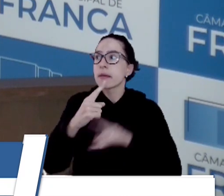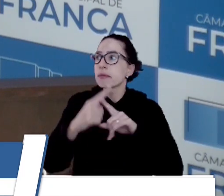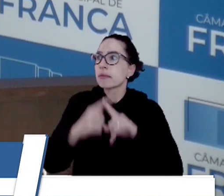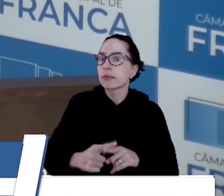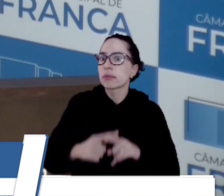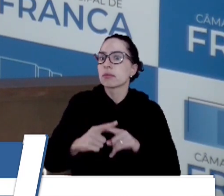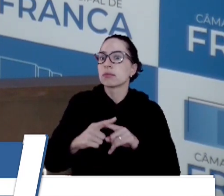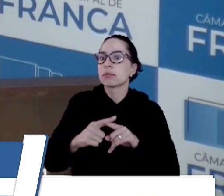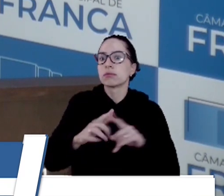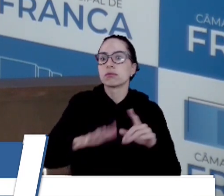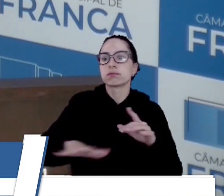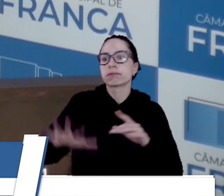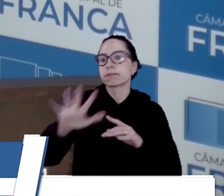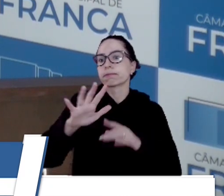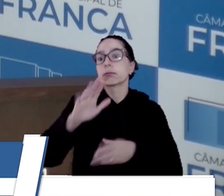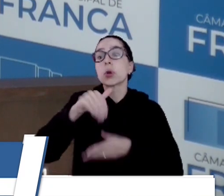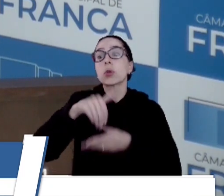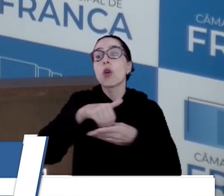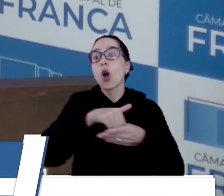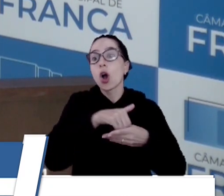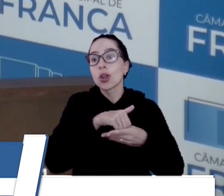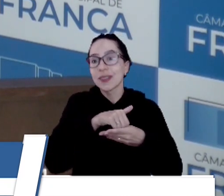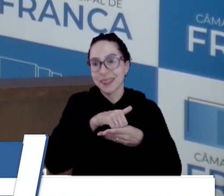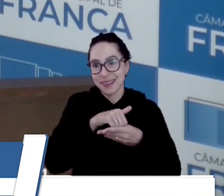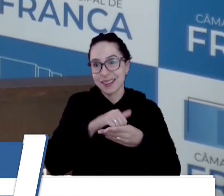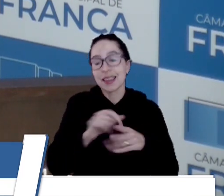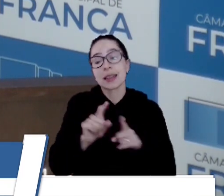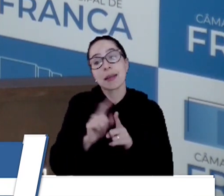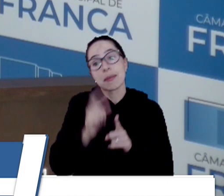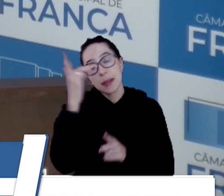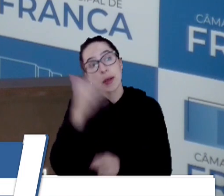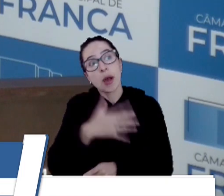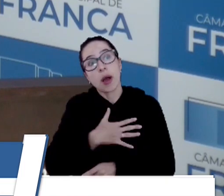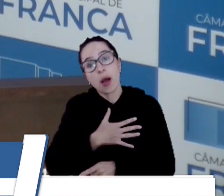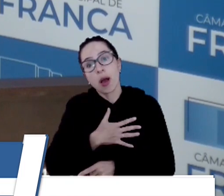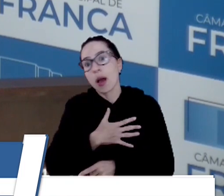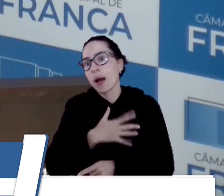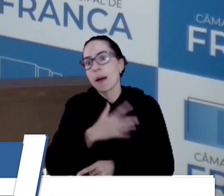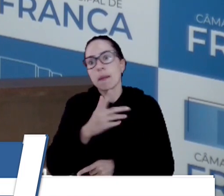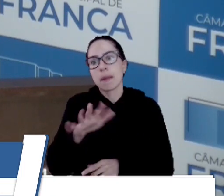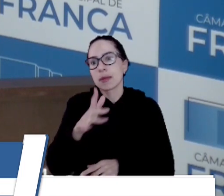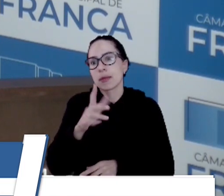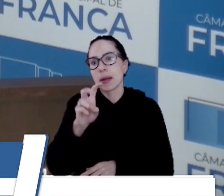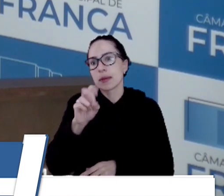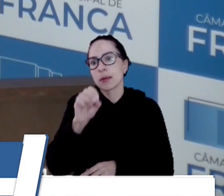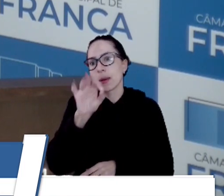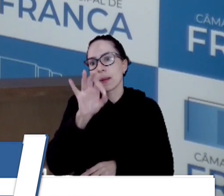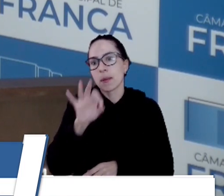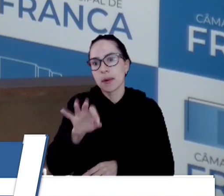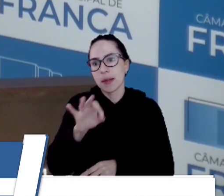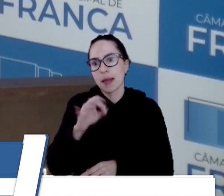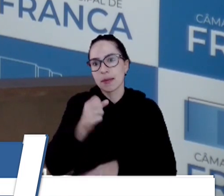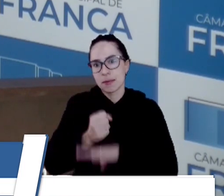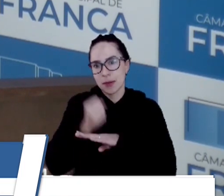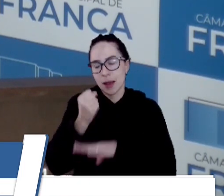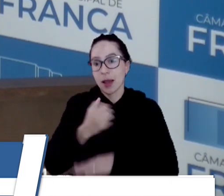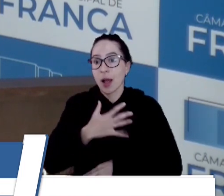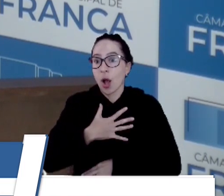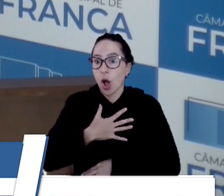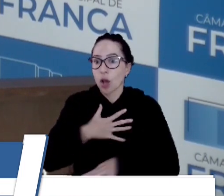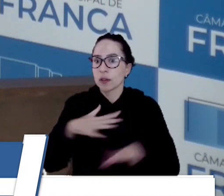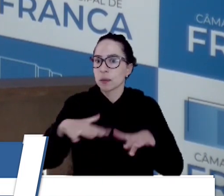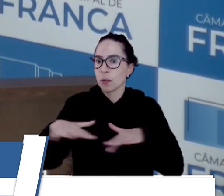em eleitores e até simpatizante, metade de Franca se simpatiza com o movimento espírita e